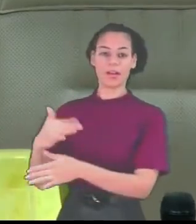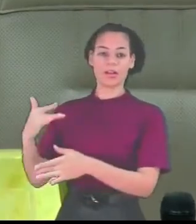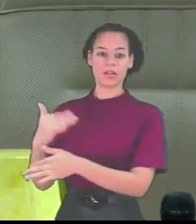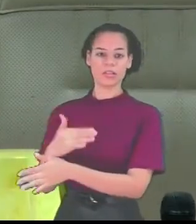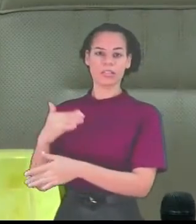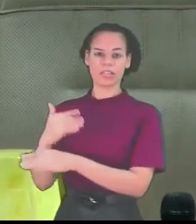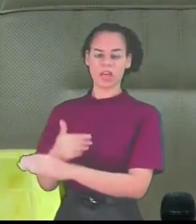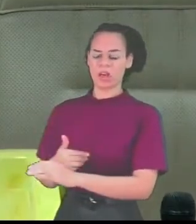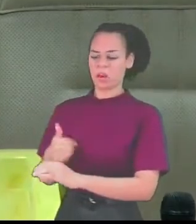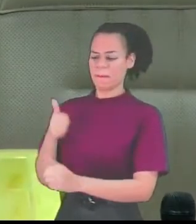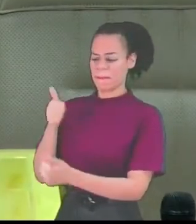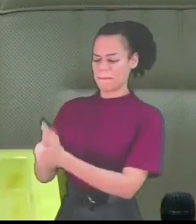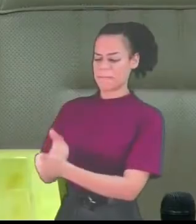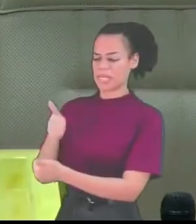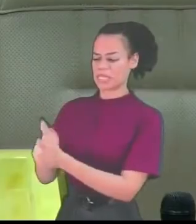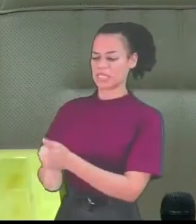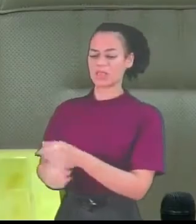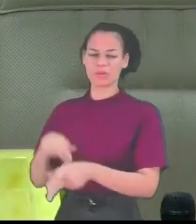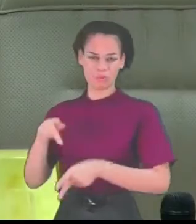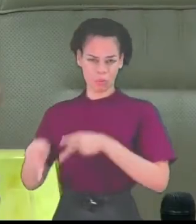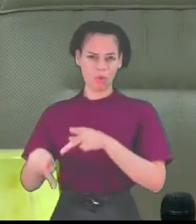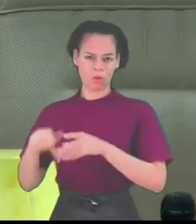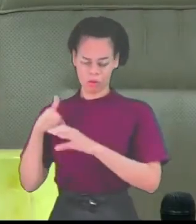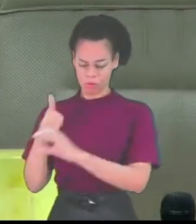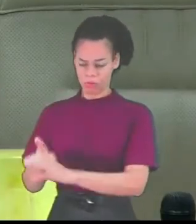e para perseguir os cristãos